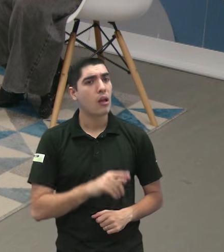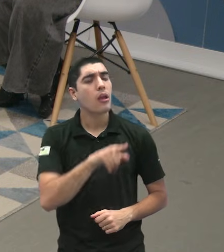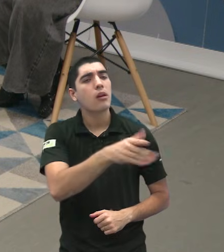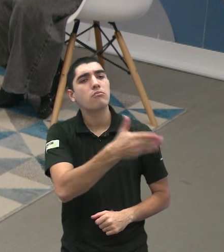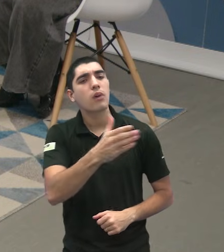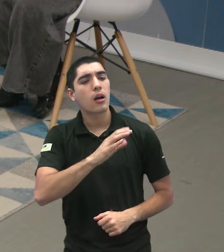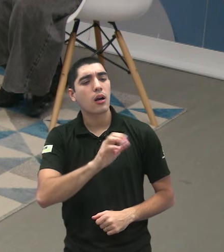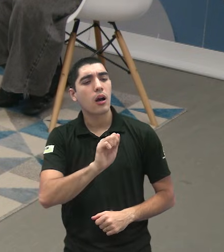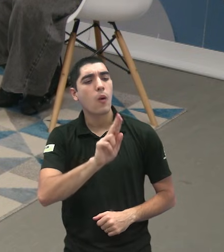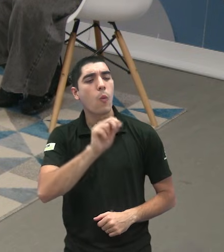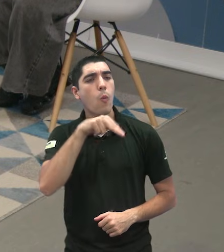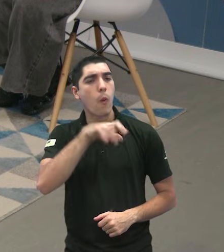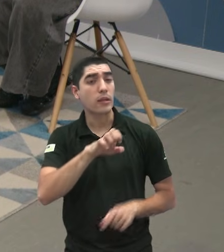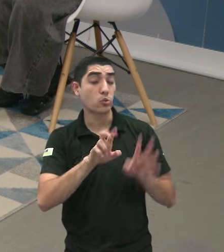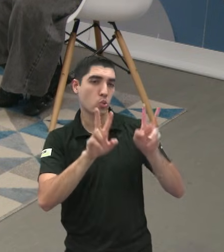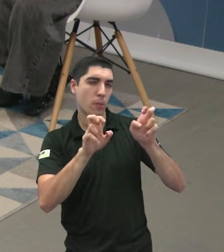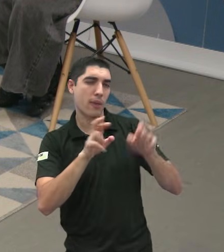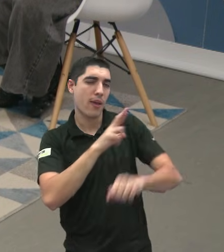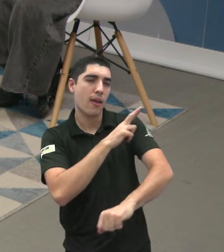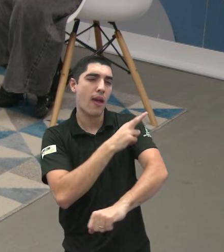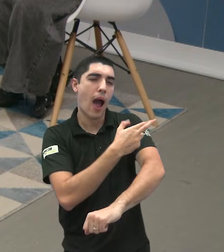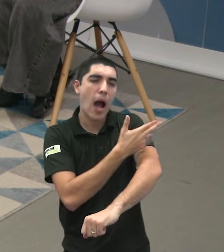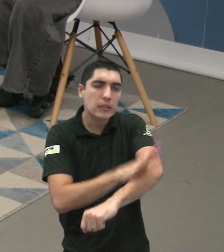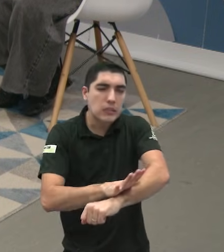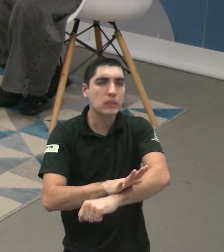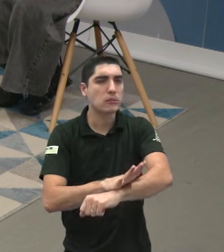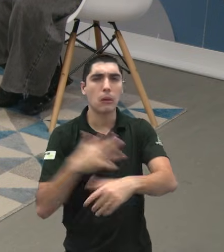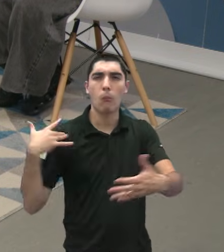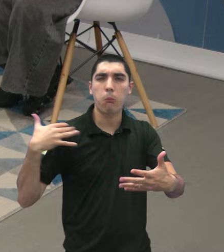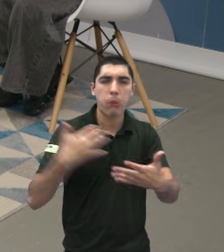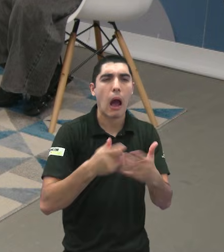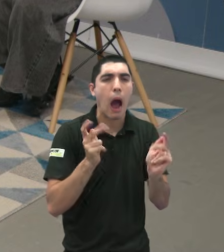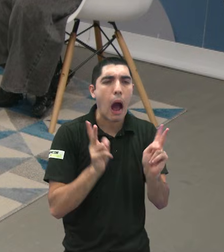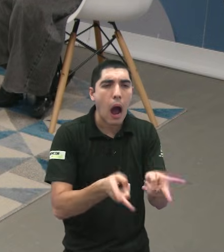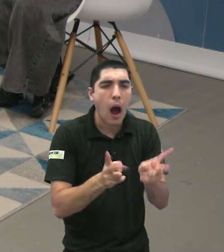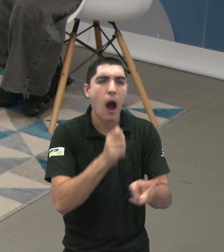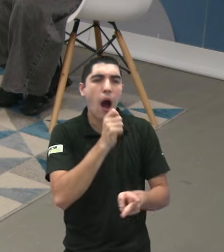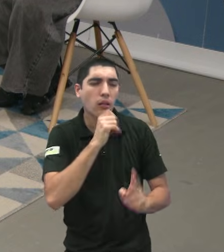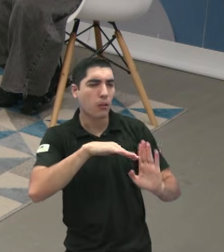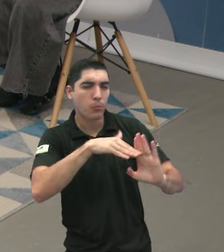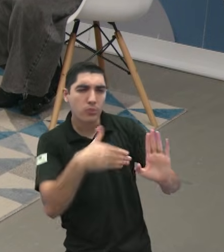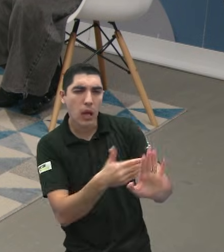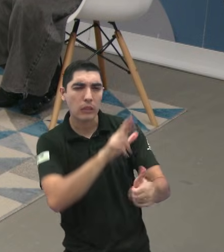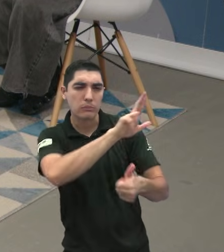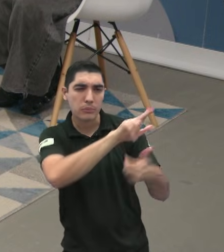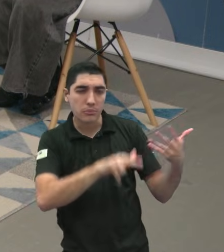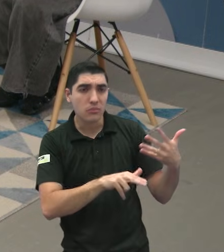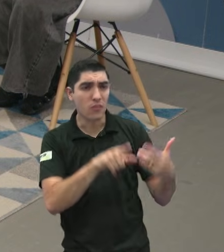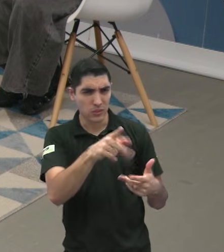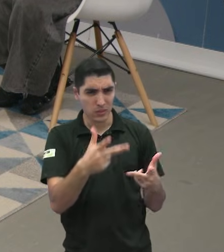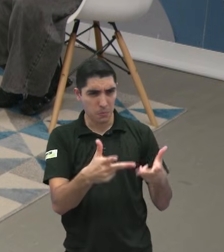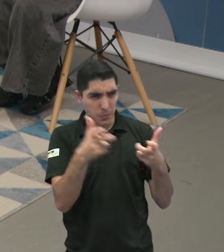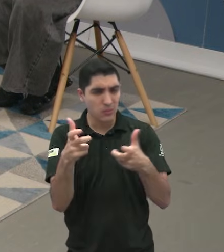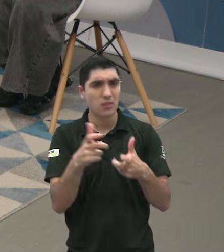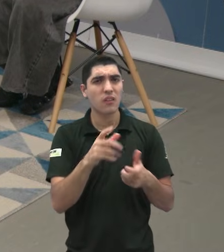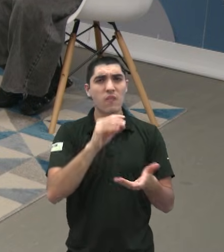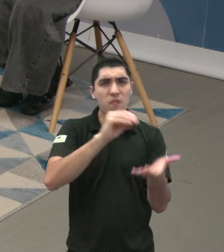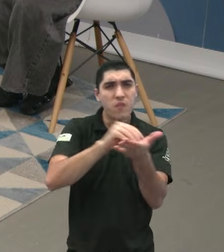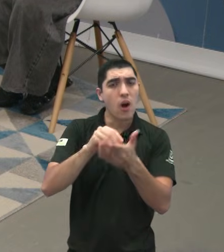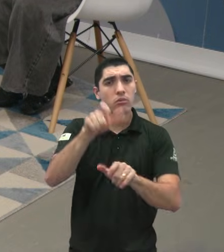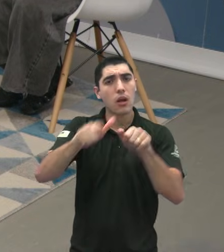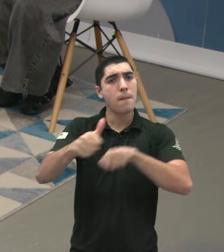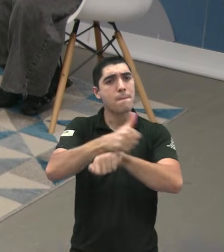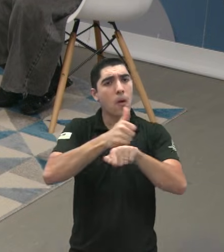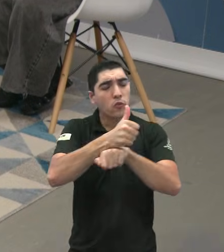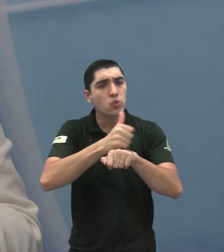racismo estrutural contribui para a desvalorização e falta de credibilidade de profissionais negros,